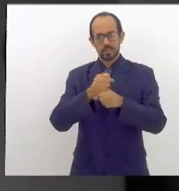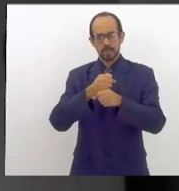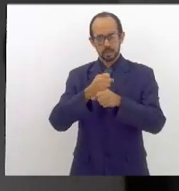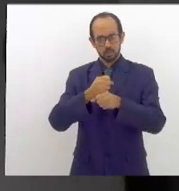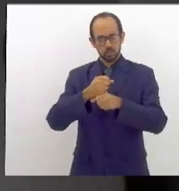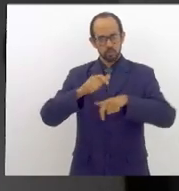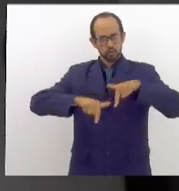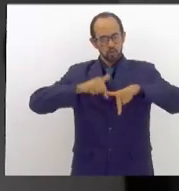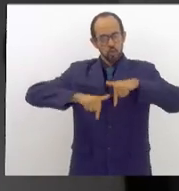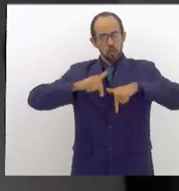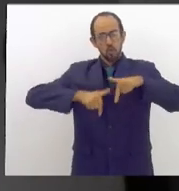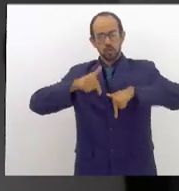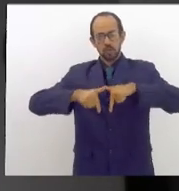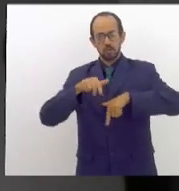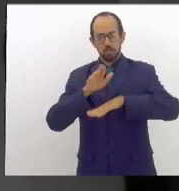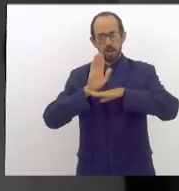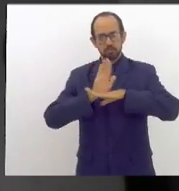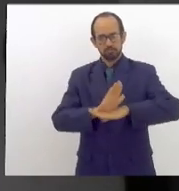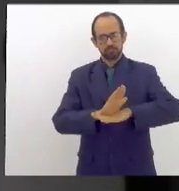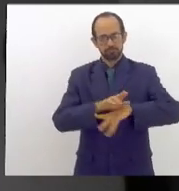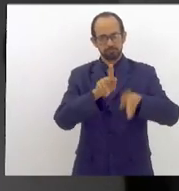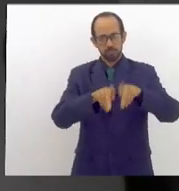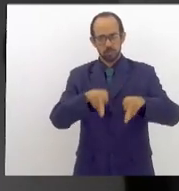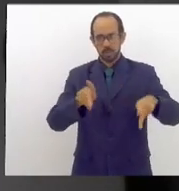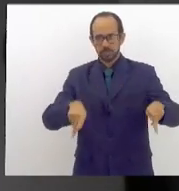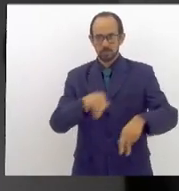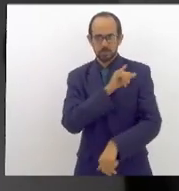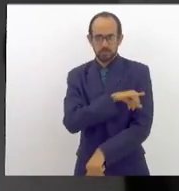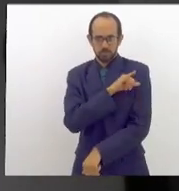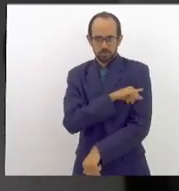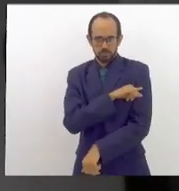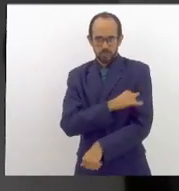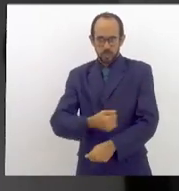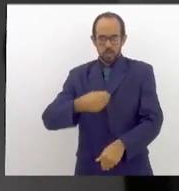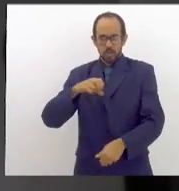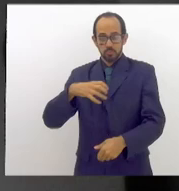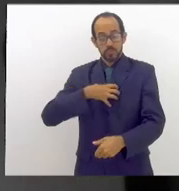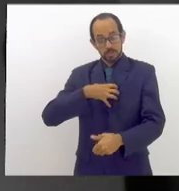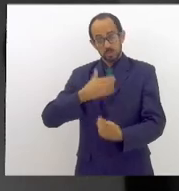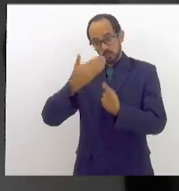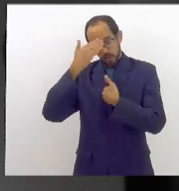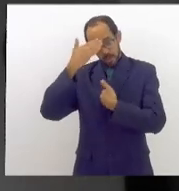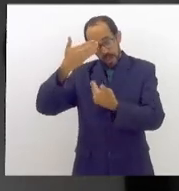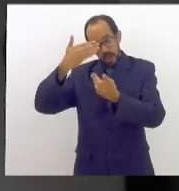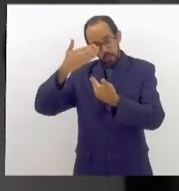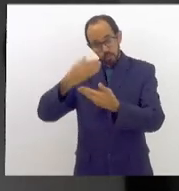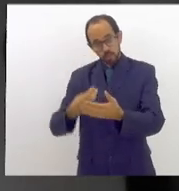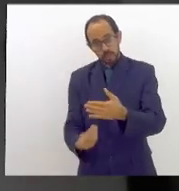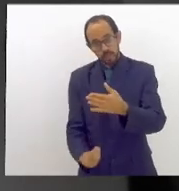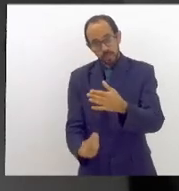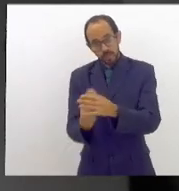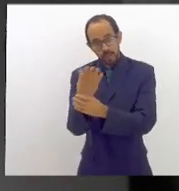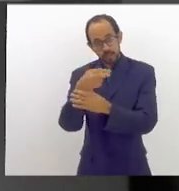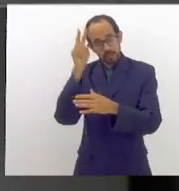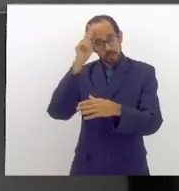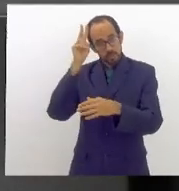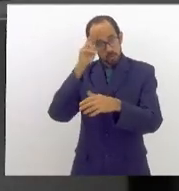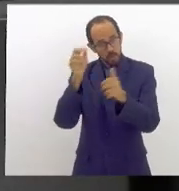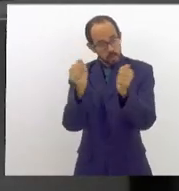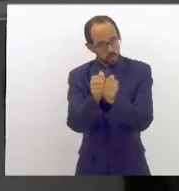favor da população do estado do Rio de Janeiro sou grato por ter feito parte dessa história com vocês parlamentares